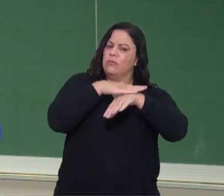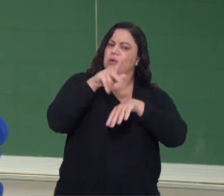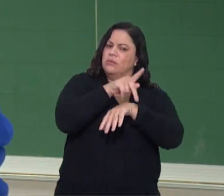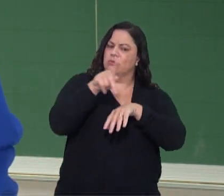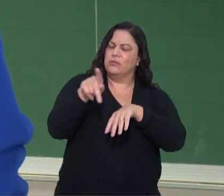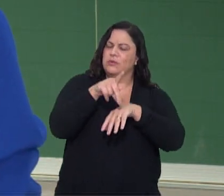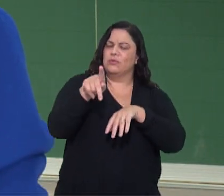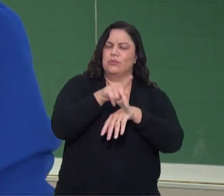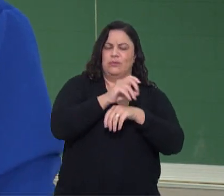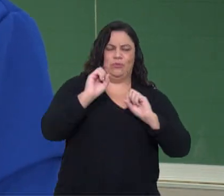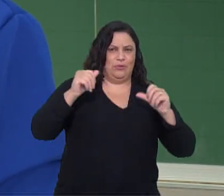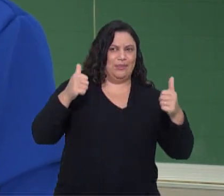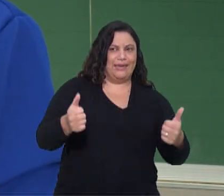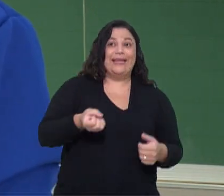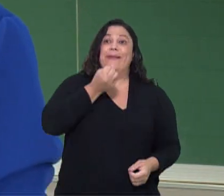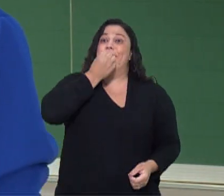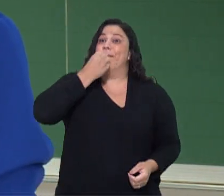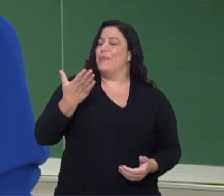bons estudos!